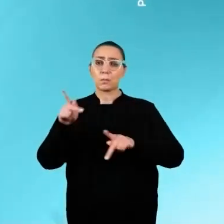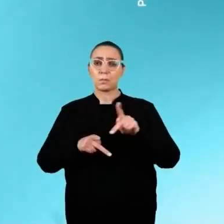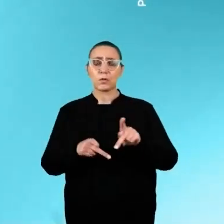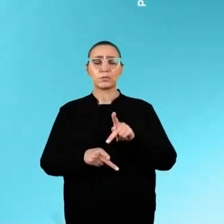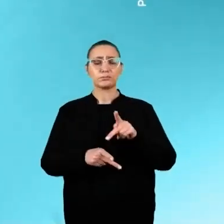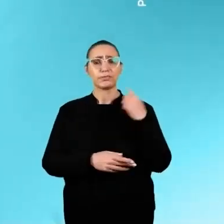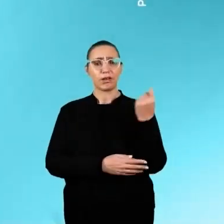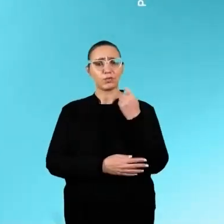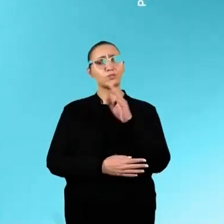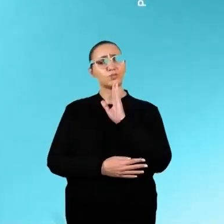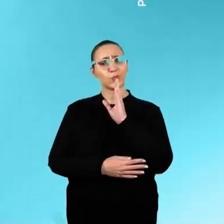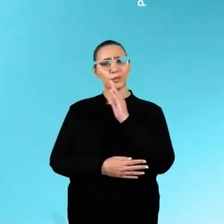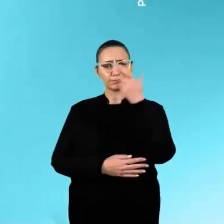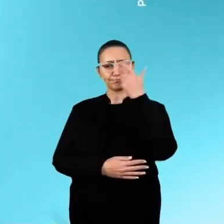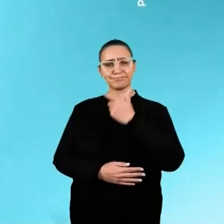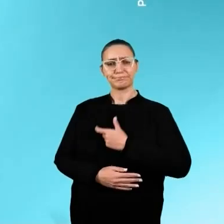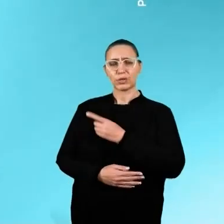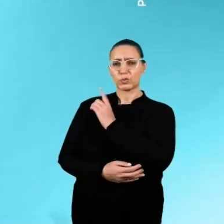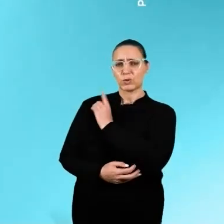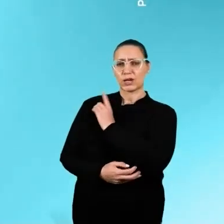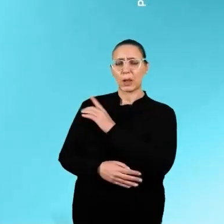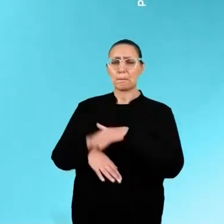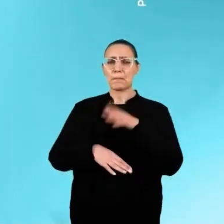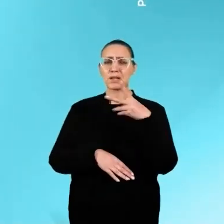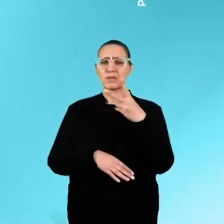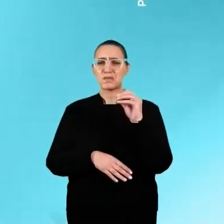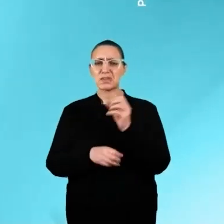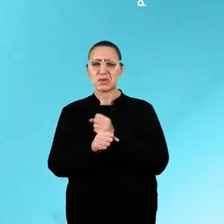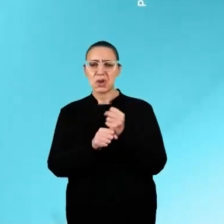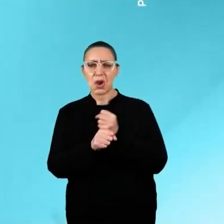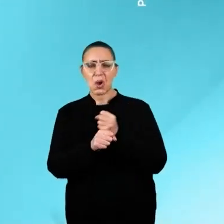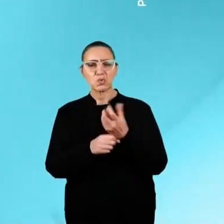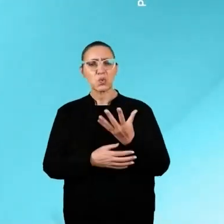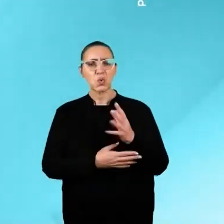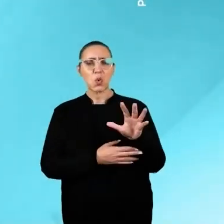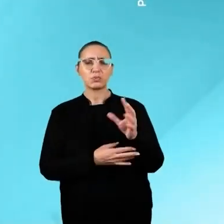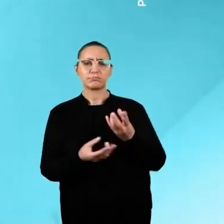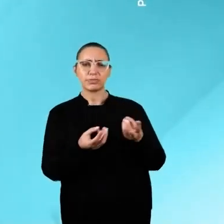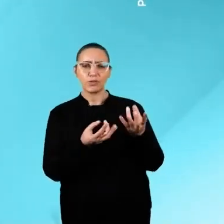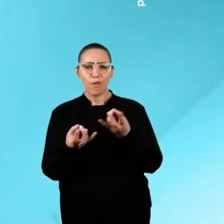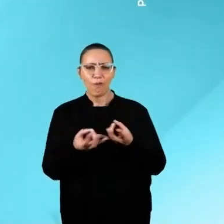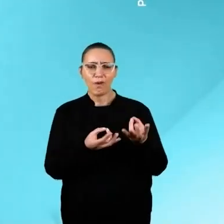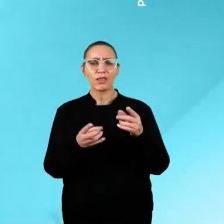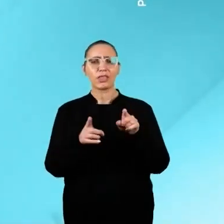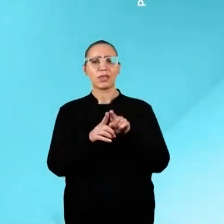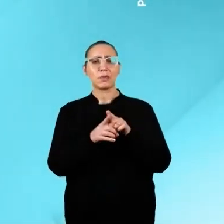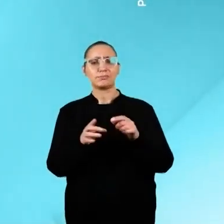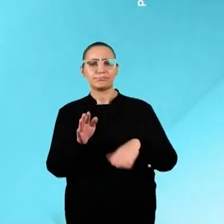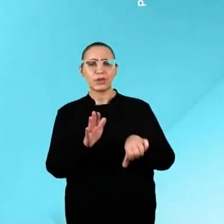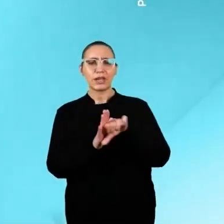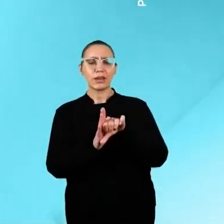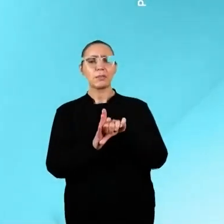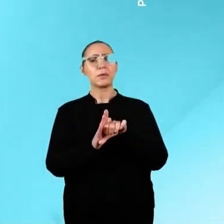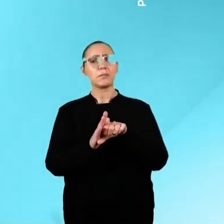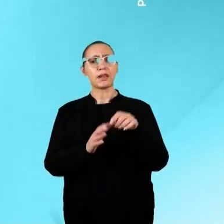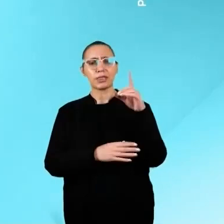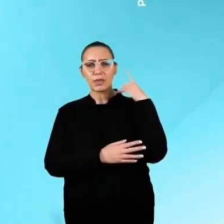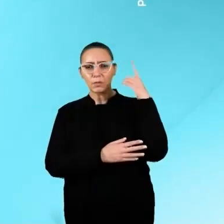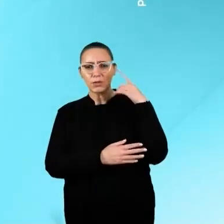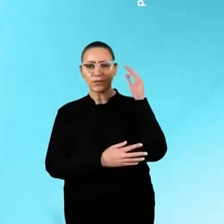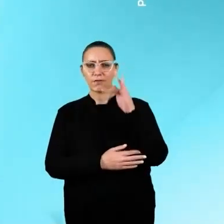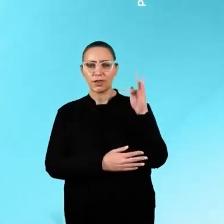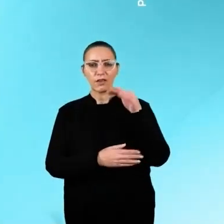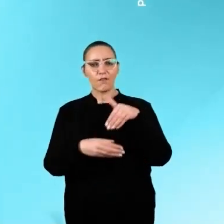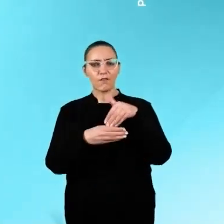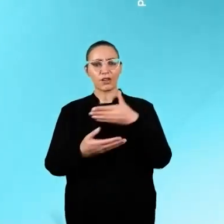4488. O povo gaúcho já me conhece. Eu sou o delegado Eliomar Franco e há mais de 20 anos atuo no combate à corrupção, ao tráfico de drogas e ao crime organizado no Estado. Para